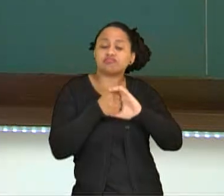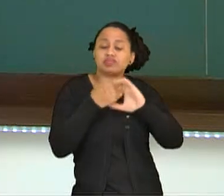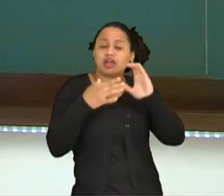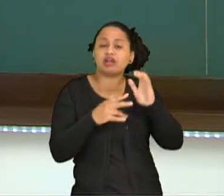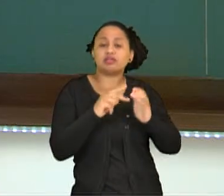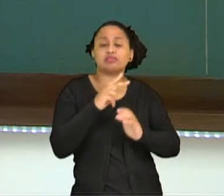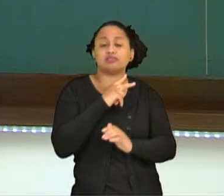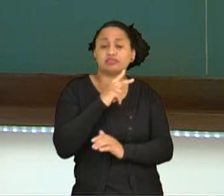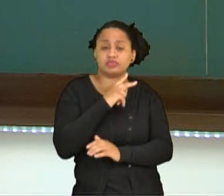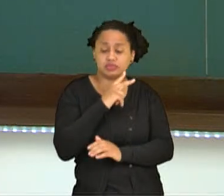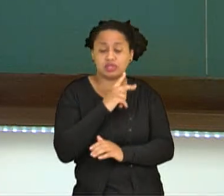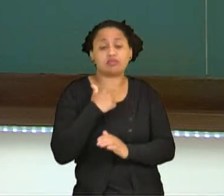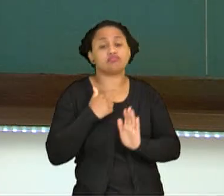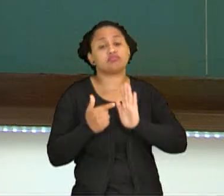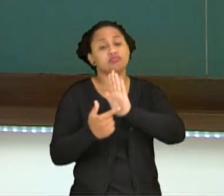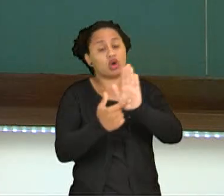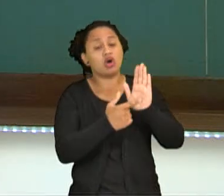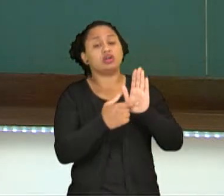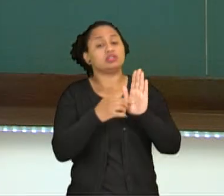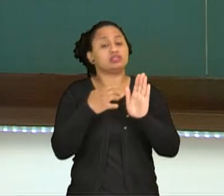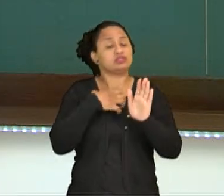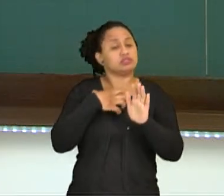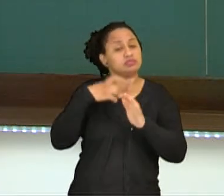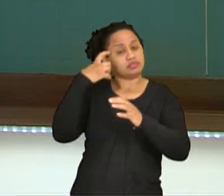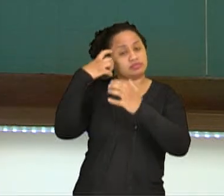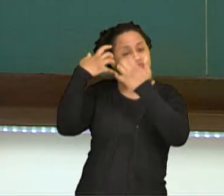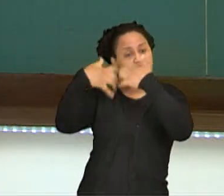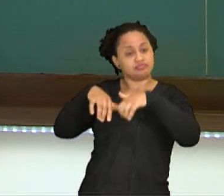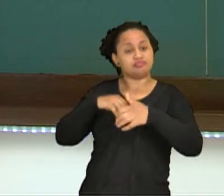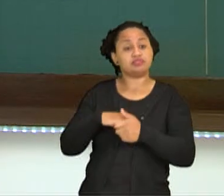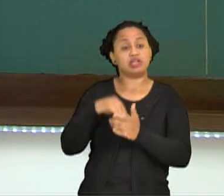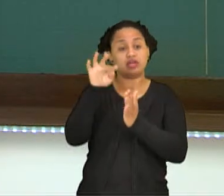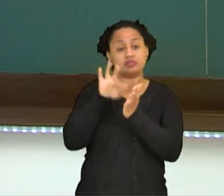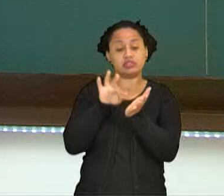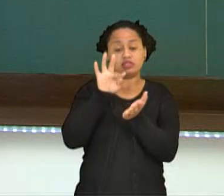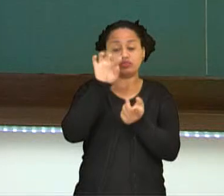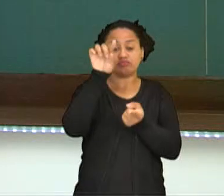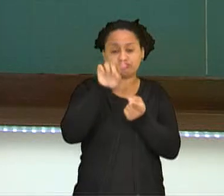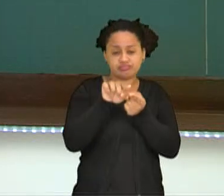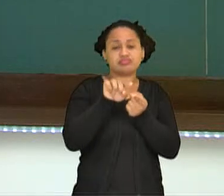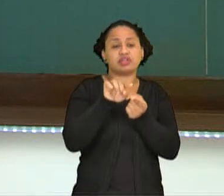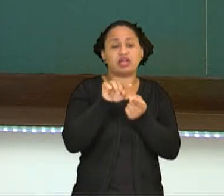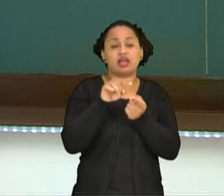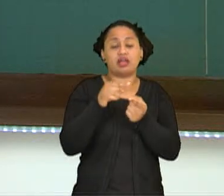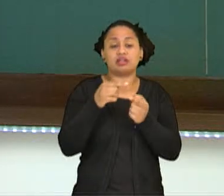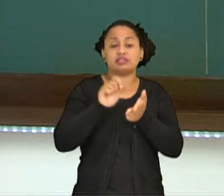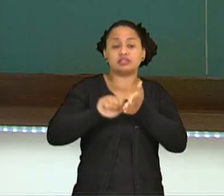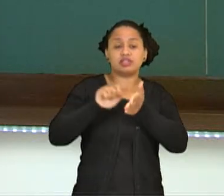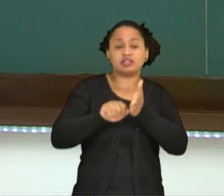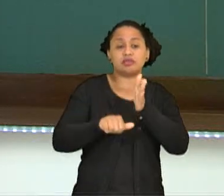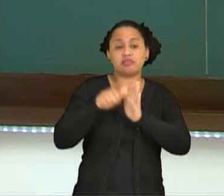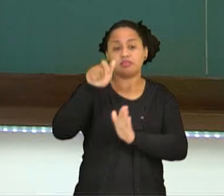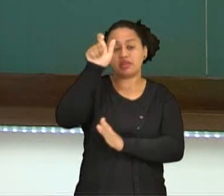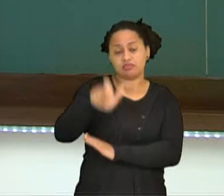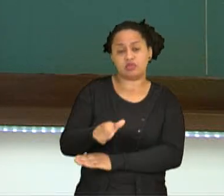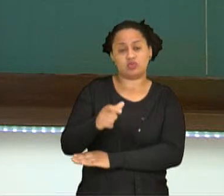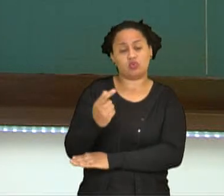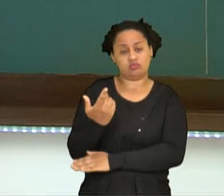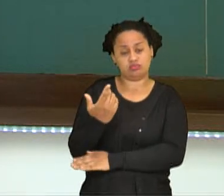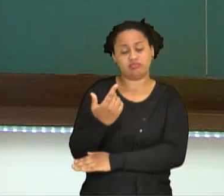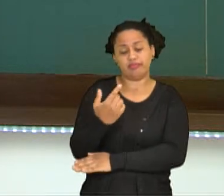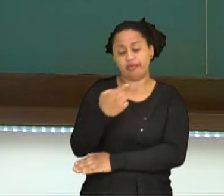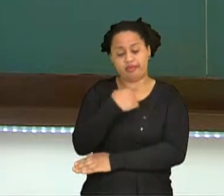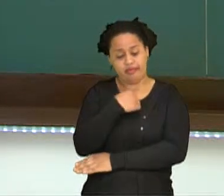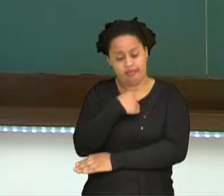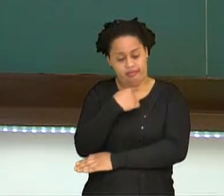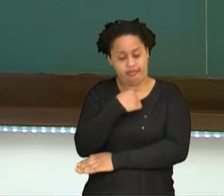ele expõe ali seus pensamentos, os seus sentimentos. É um texto curto, escrito na primeira pessoa do singular. A primeira pessoa